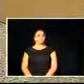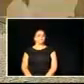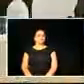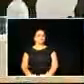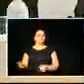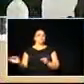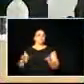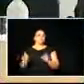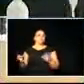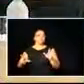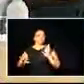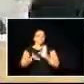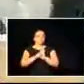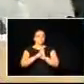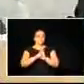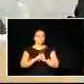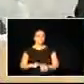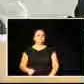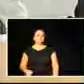Projeto de Lei